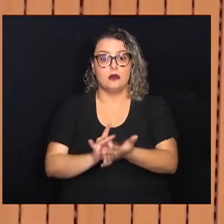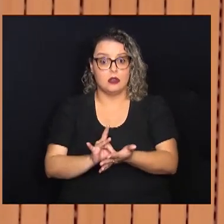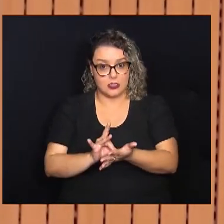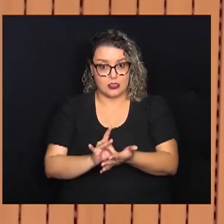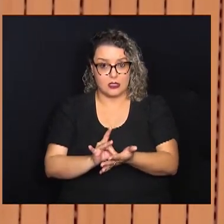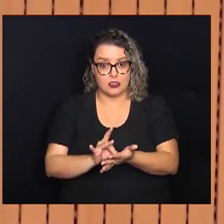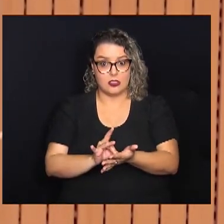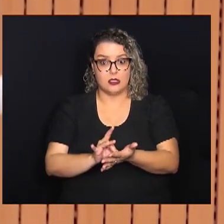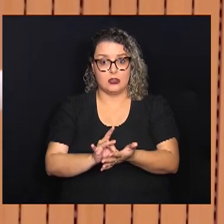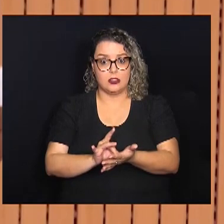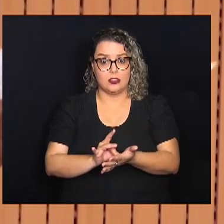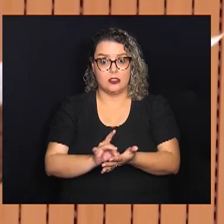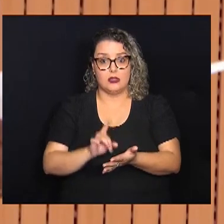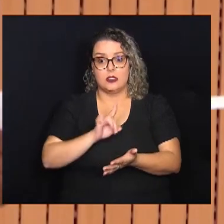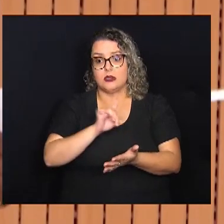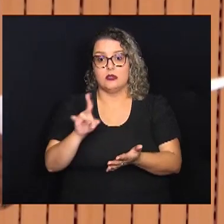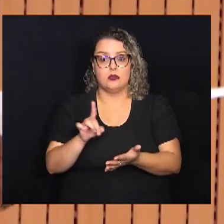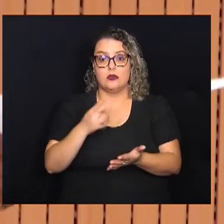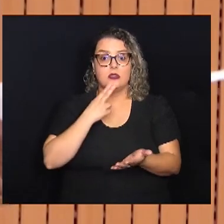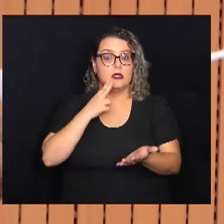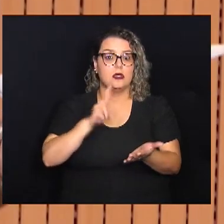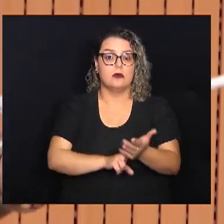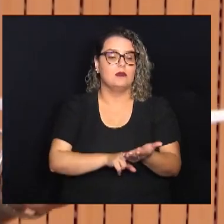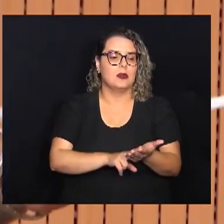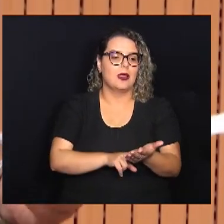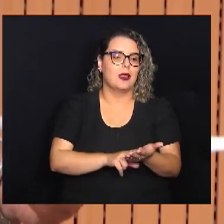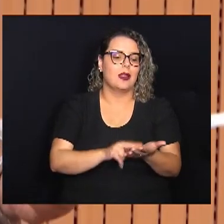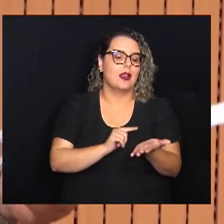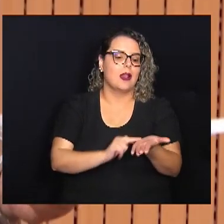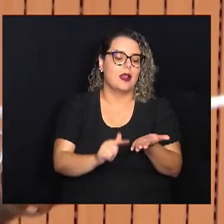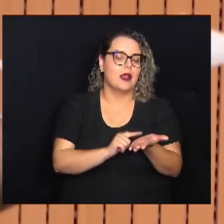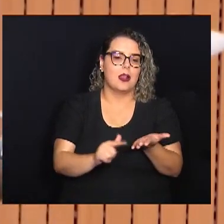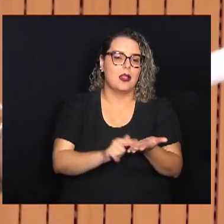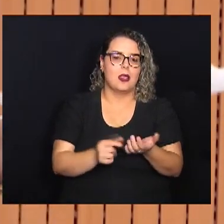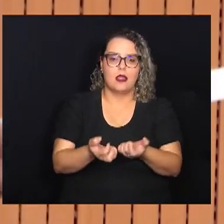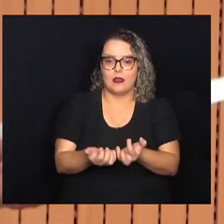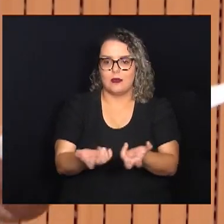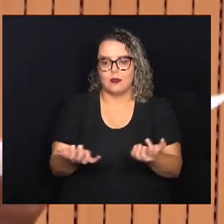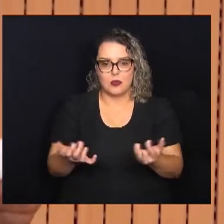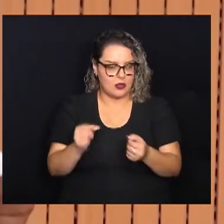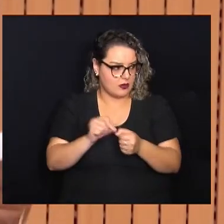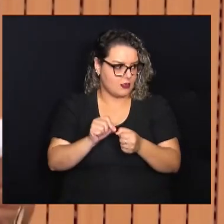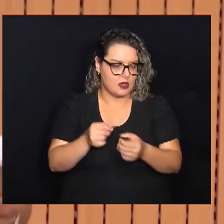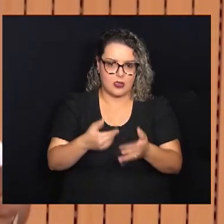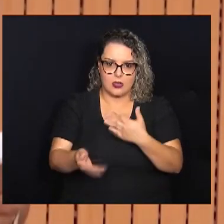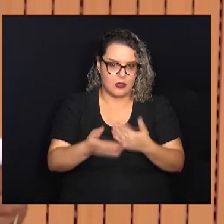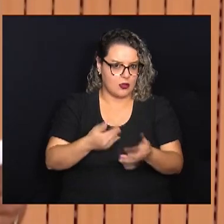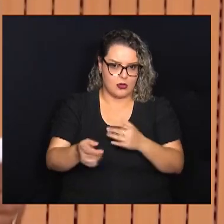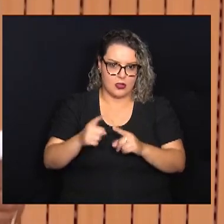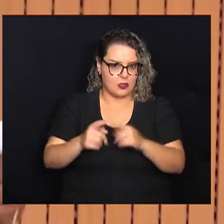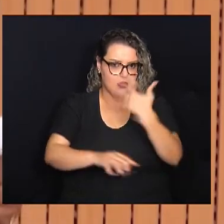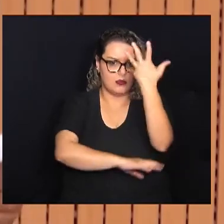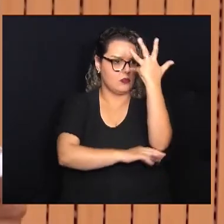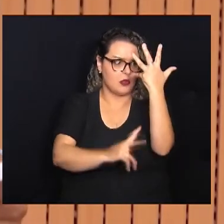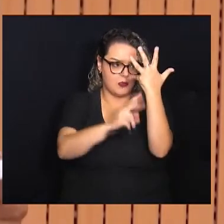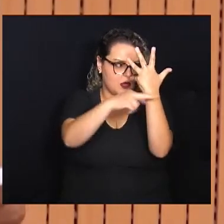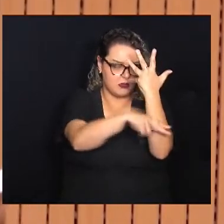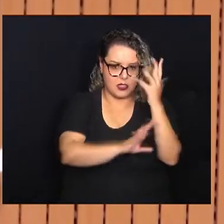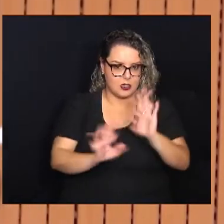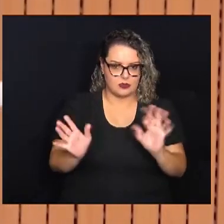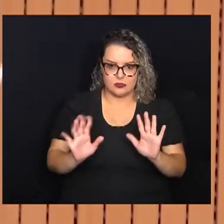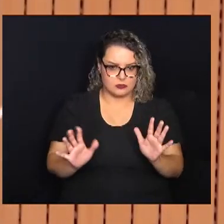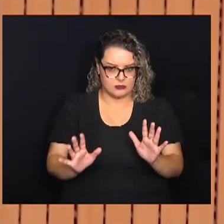das contribuições para a melhoria da proposta. Que é necessário manter o que está bom, é